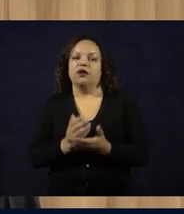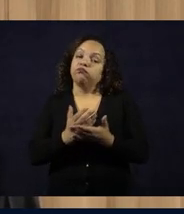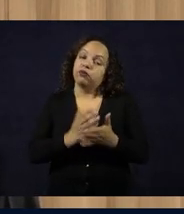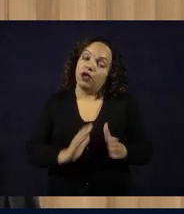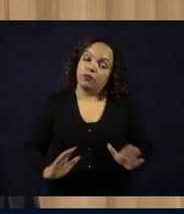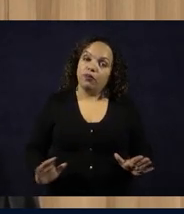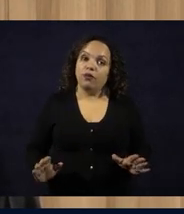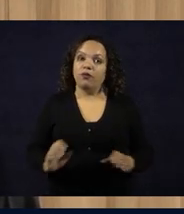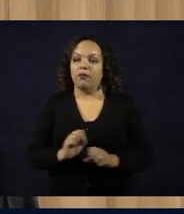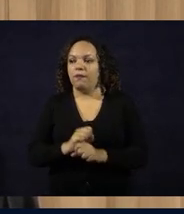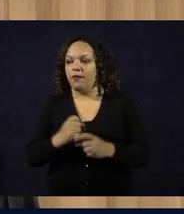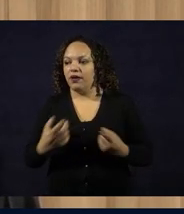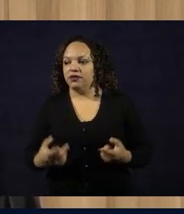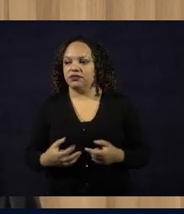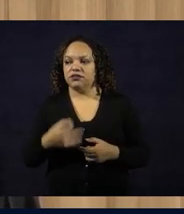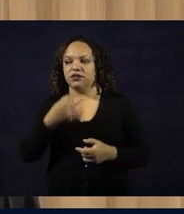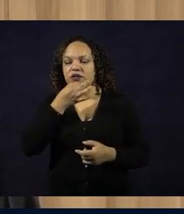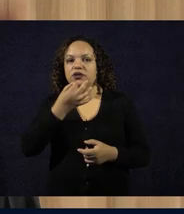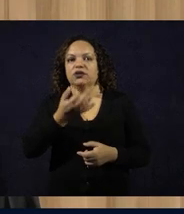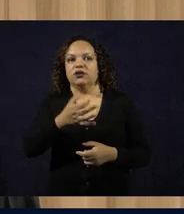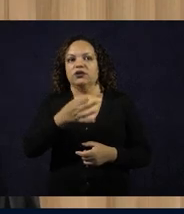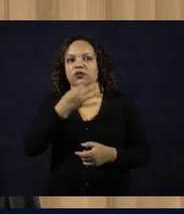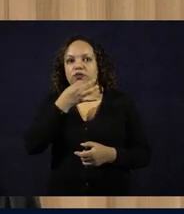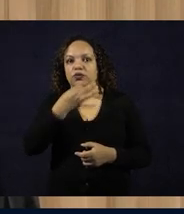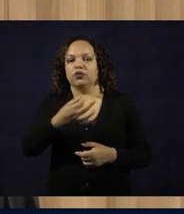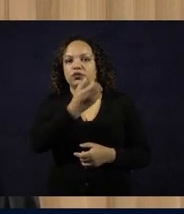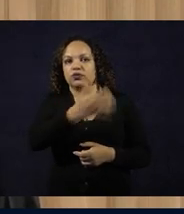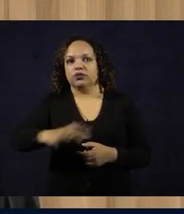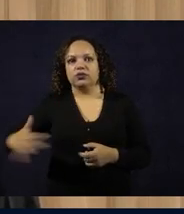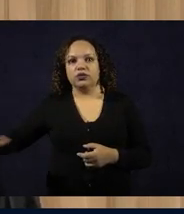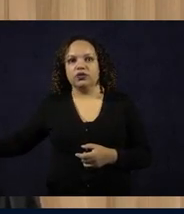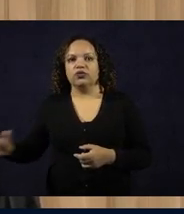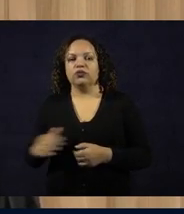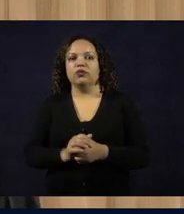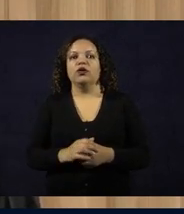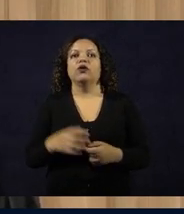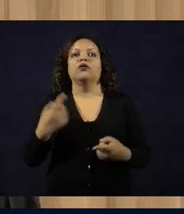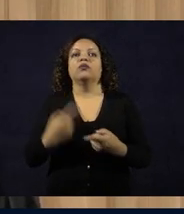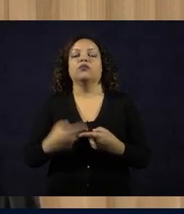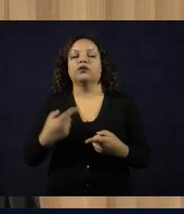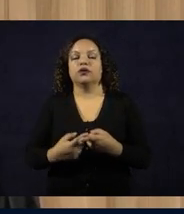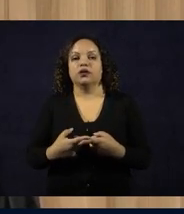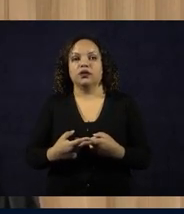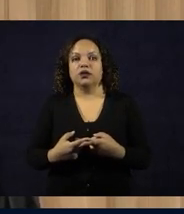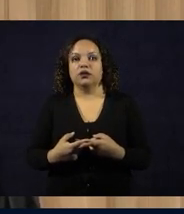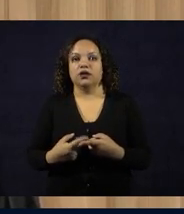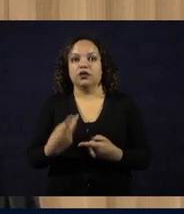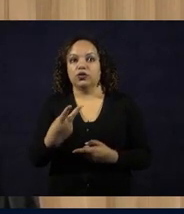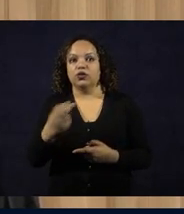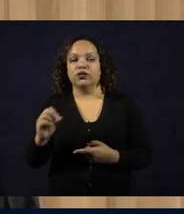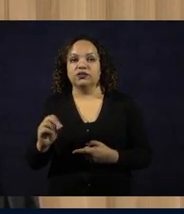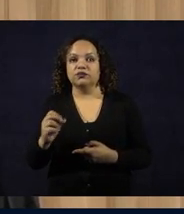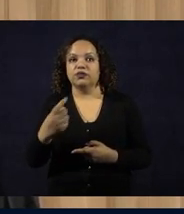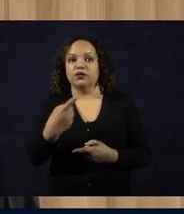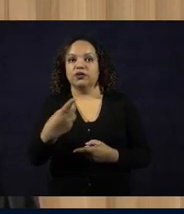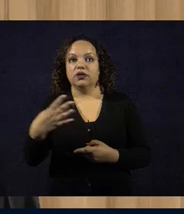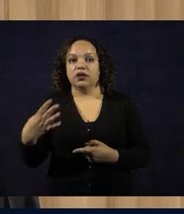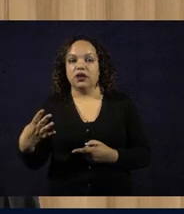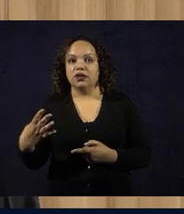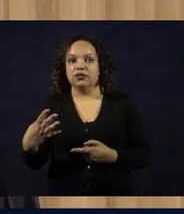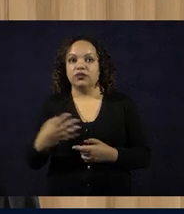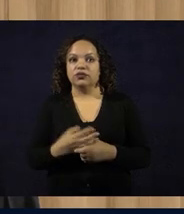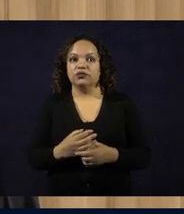assistindo televisão isso aparecia direto na televisão hoje não tem mais porque porque em 2014 10%